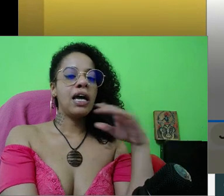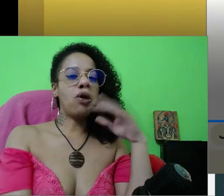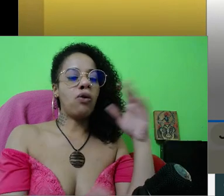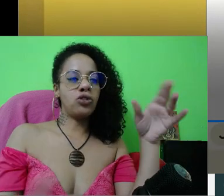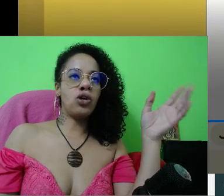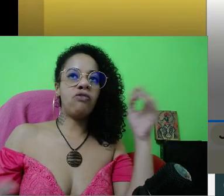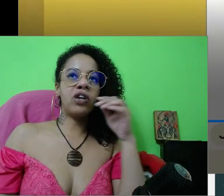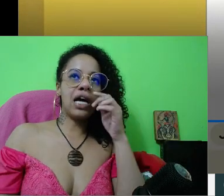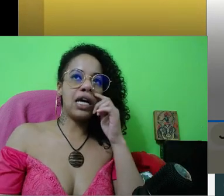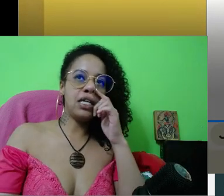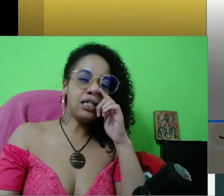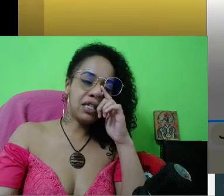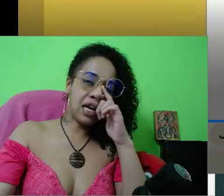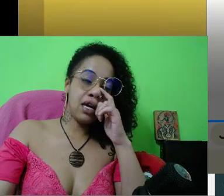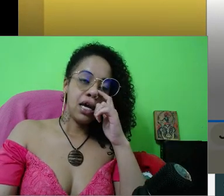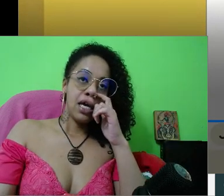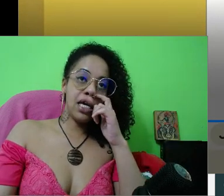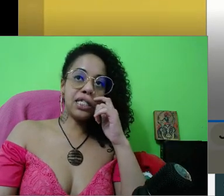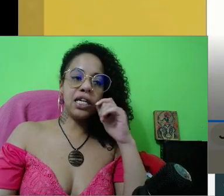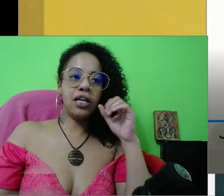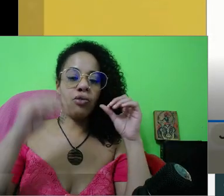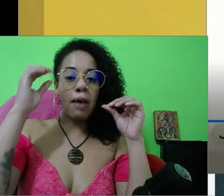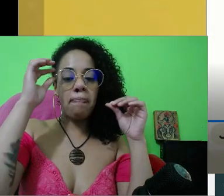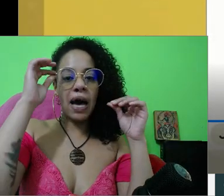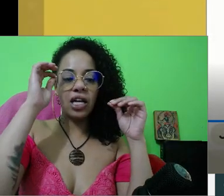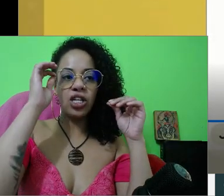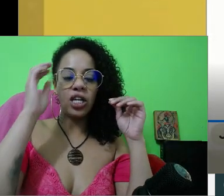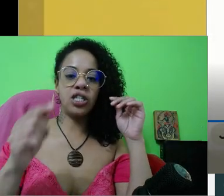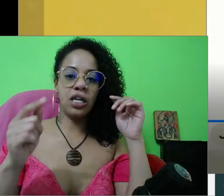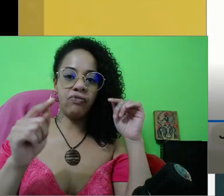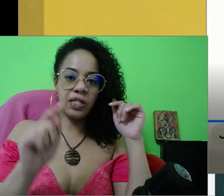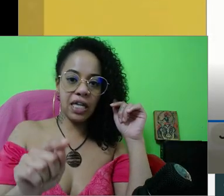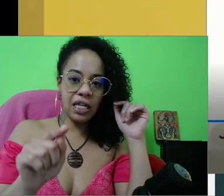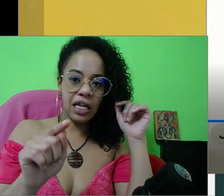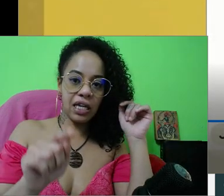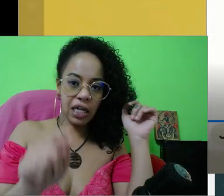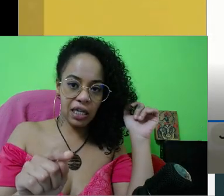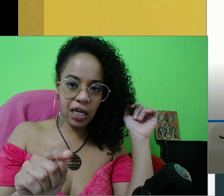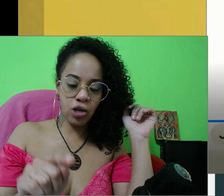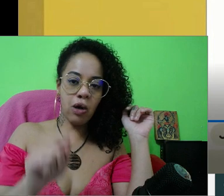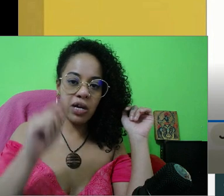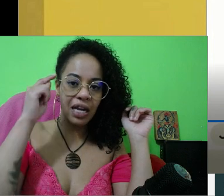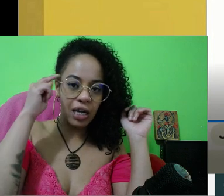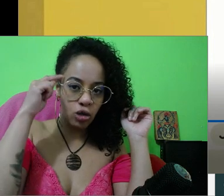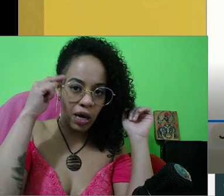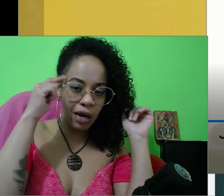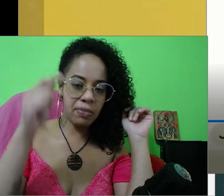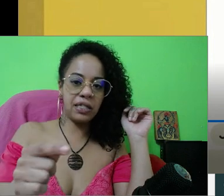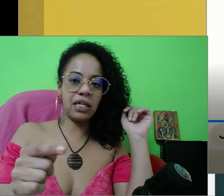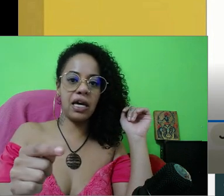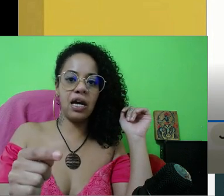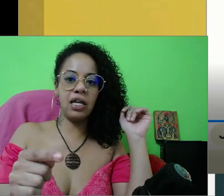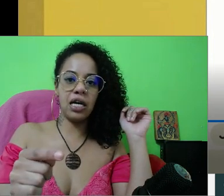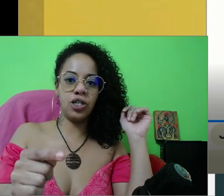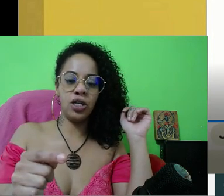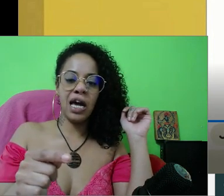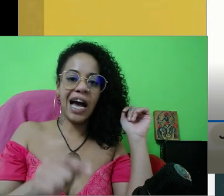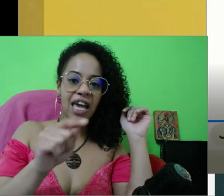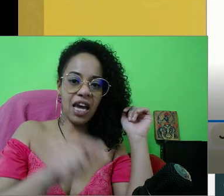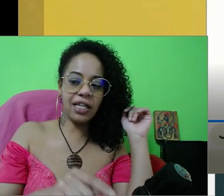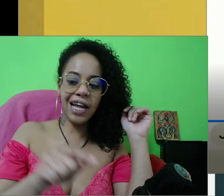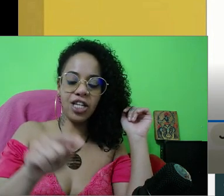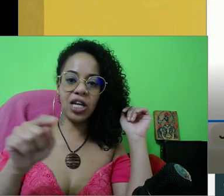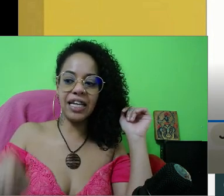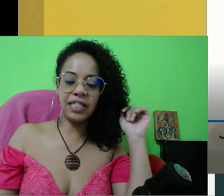bom de novo canal Alice né e assim não é para a gente você tem que entender que não é o que tá na tua cabeça que é realidade